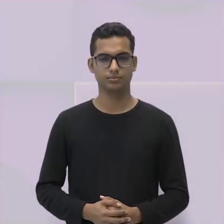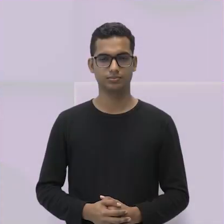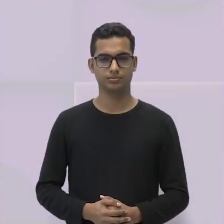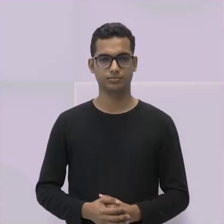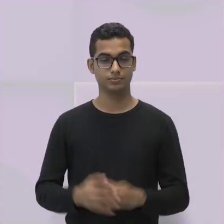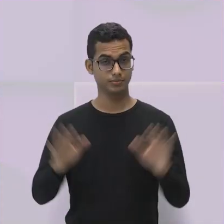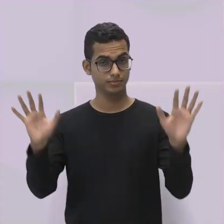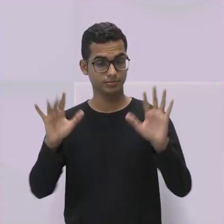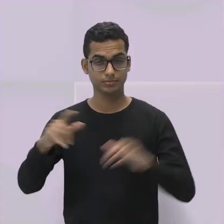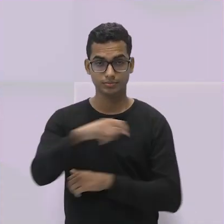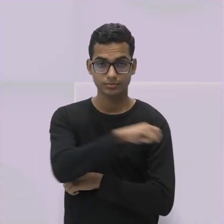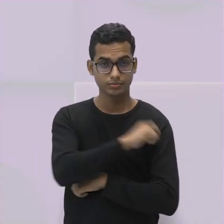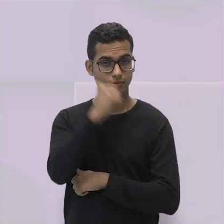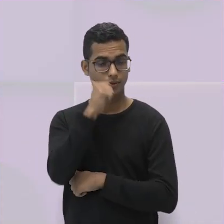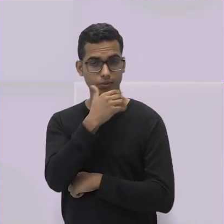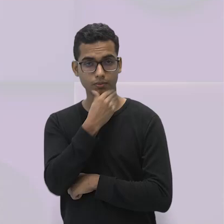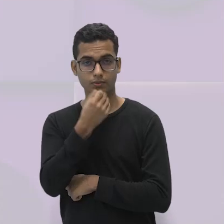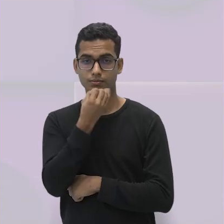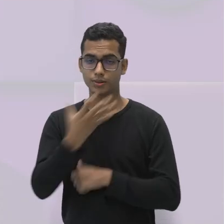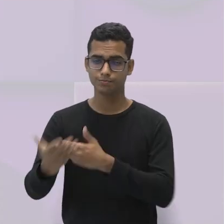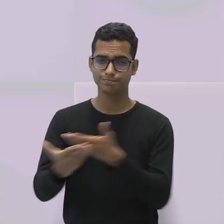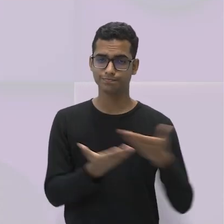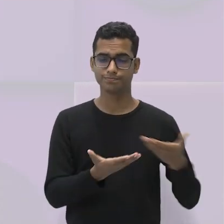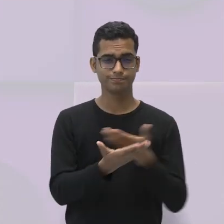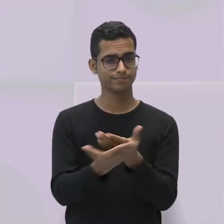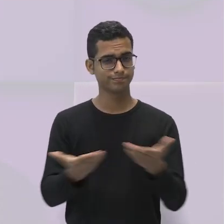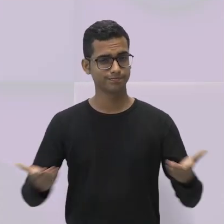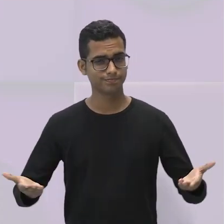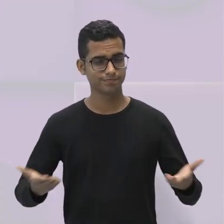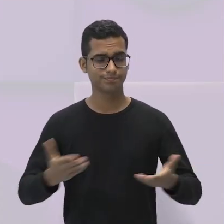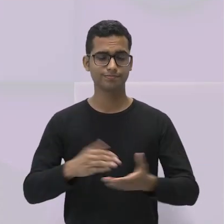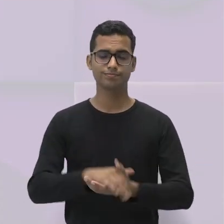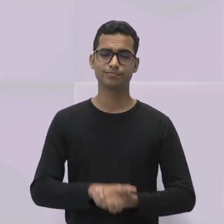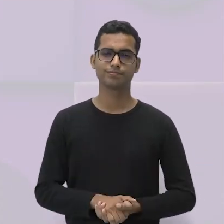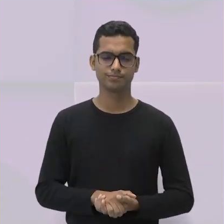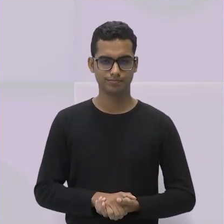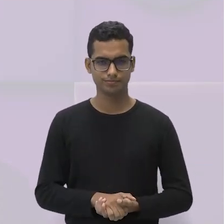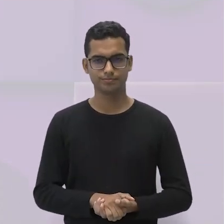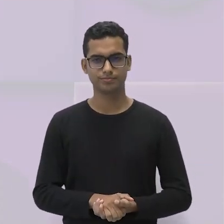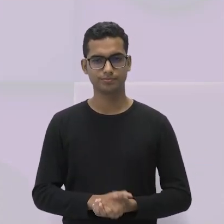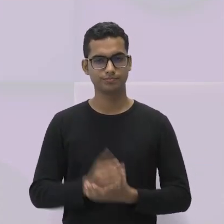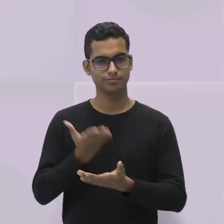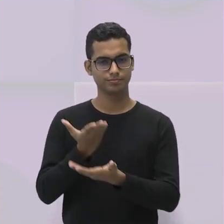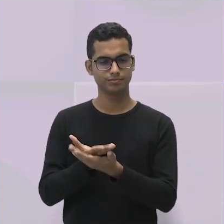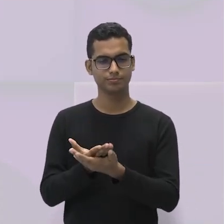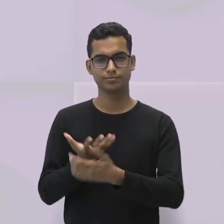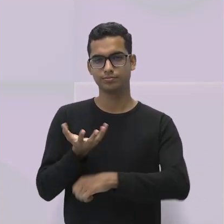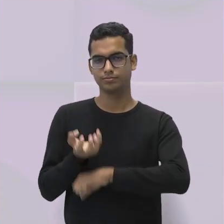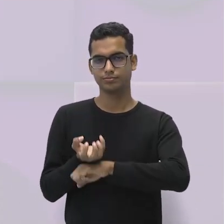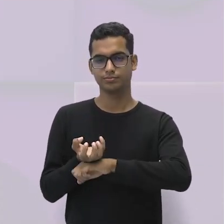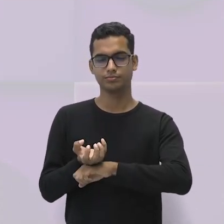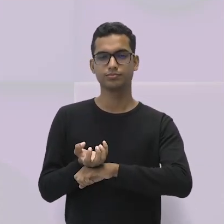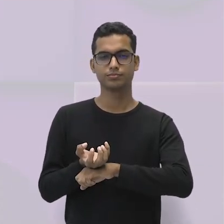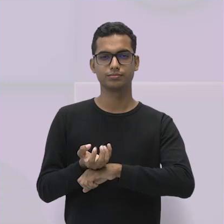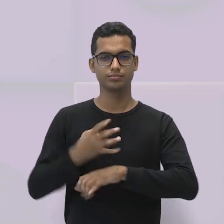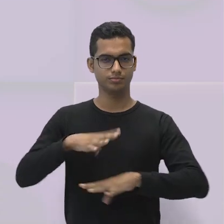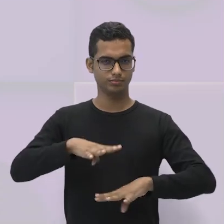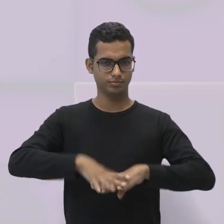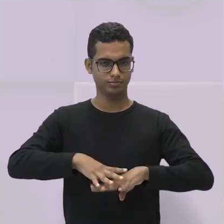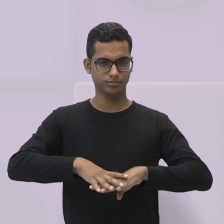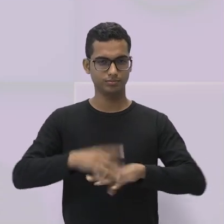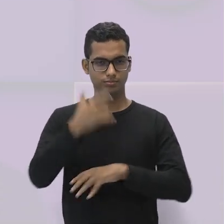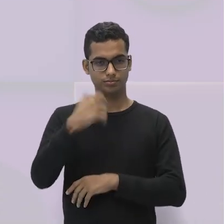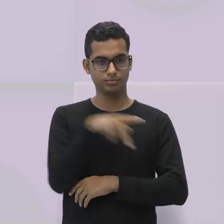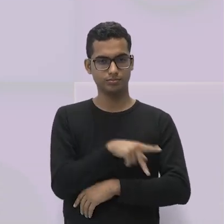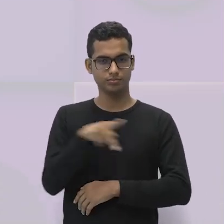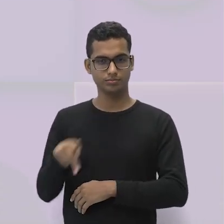Olá, meus queridos alunos e alunas, sejam todos muito bem-vindos, muito bem-vindas para mais uma aula de matemática. Aqui quem vos fala é